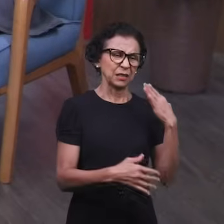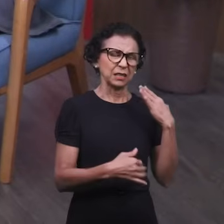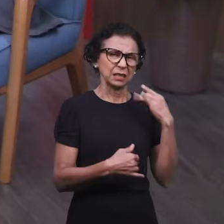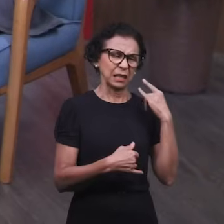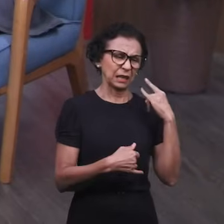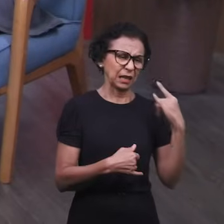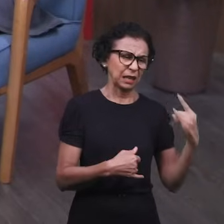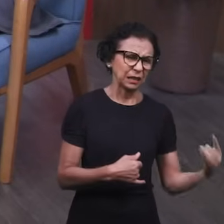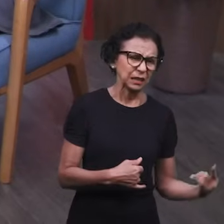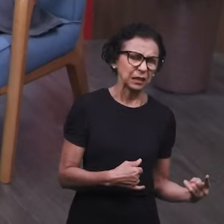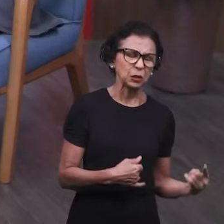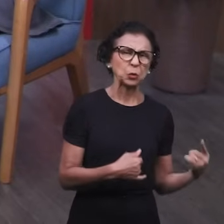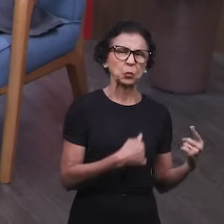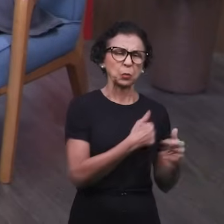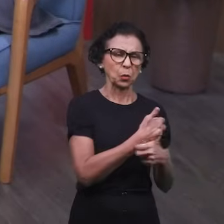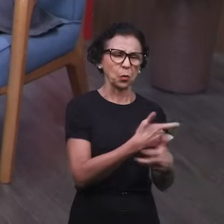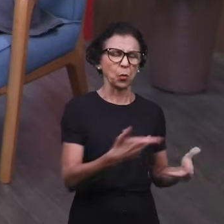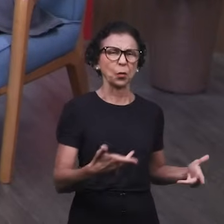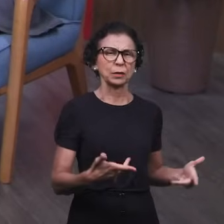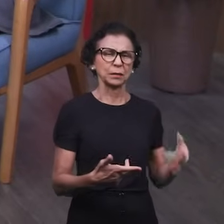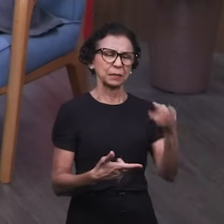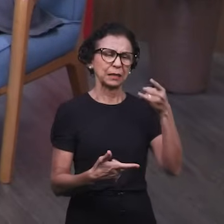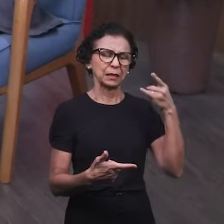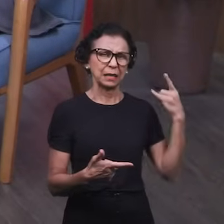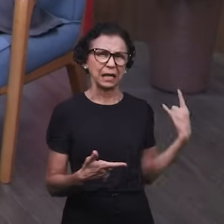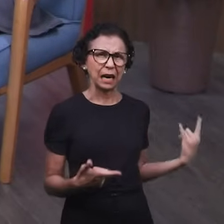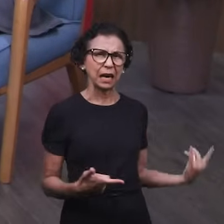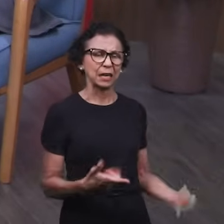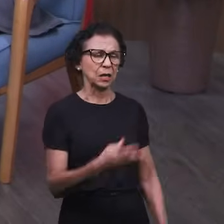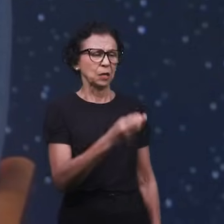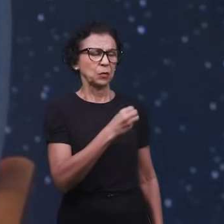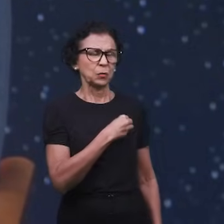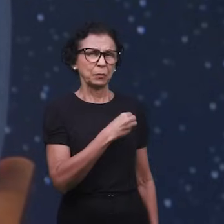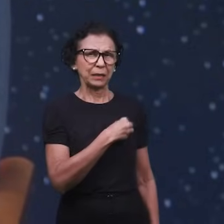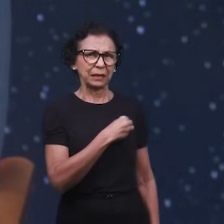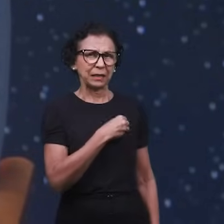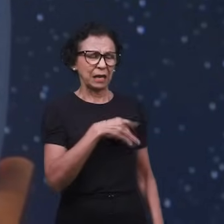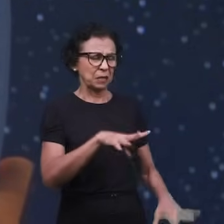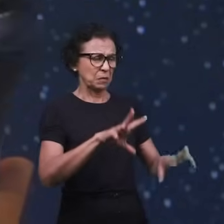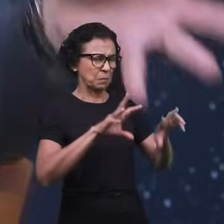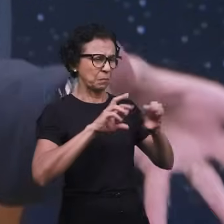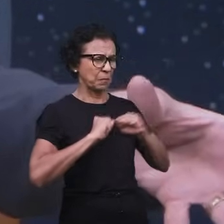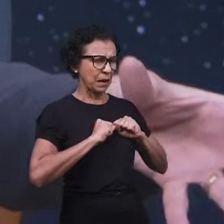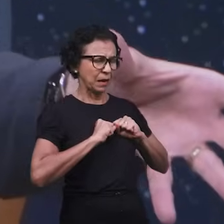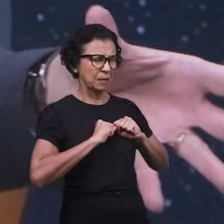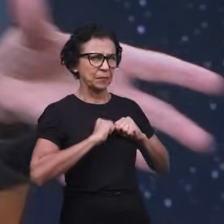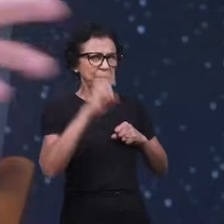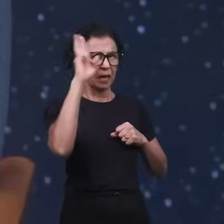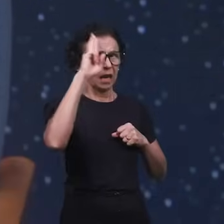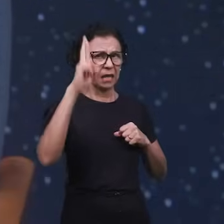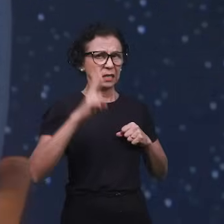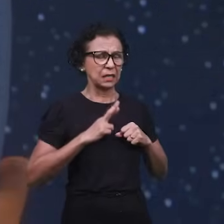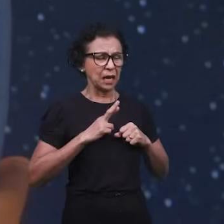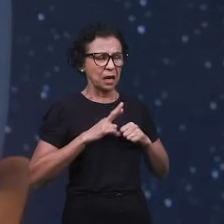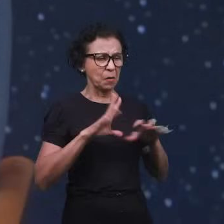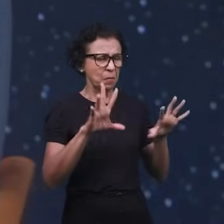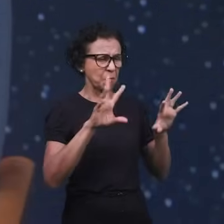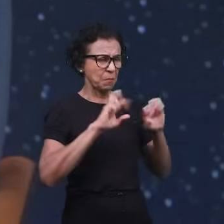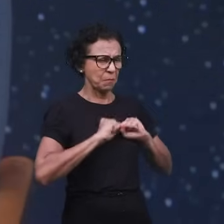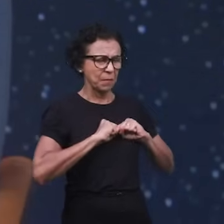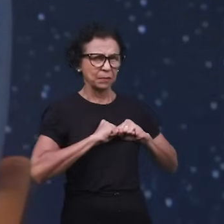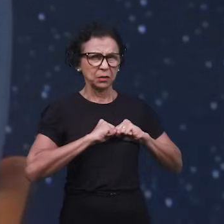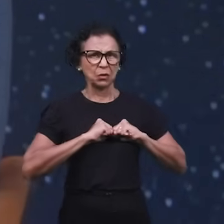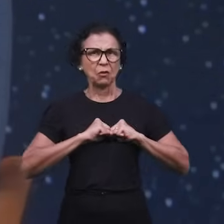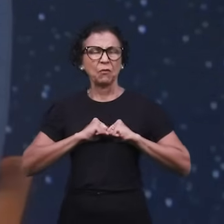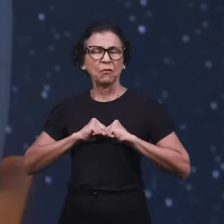problemas, diante do seu pecado, do seu eu, da sua razão, da letra, de uma Bíblia que é só